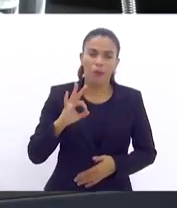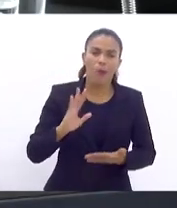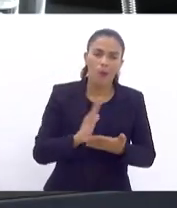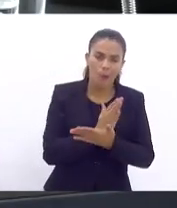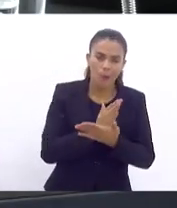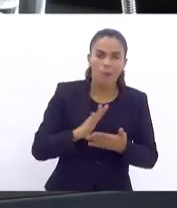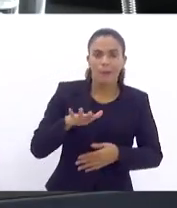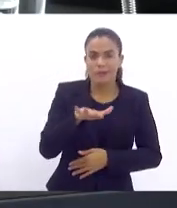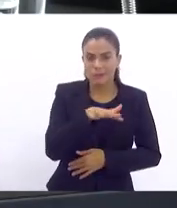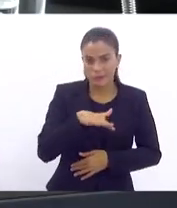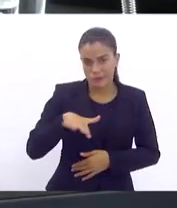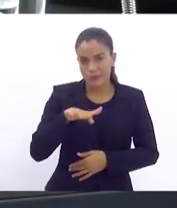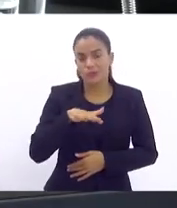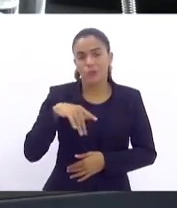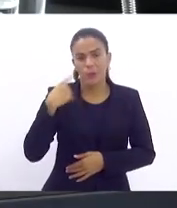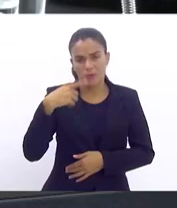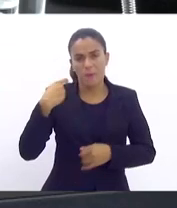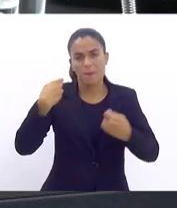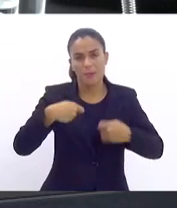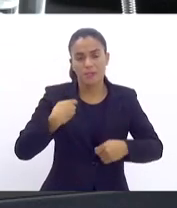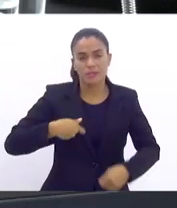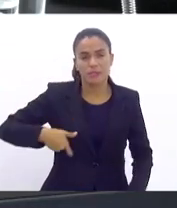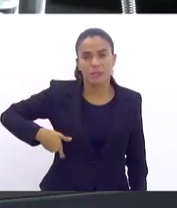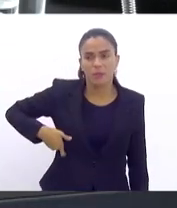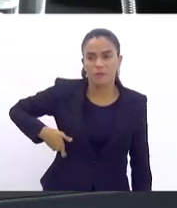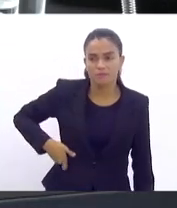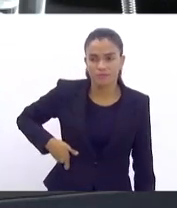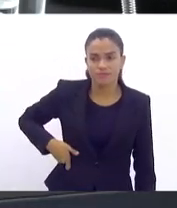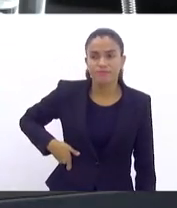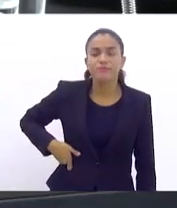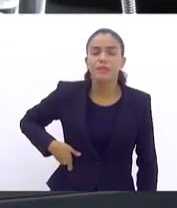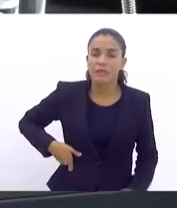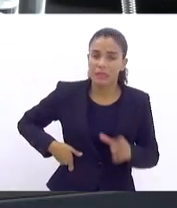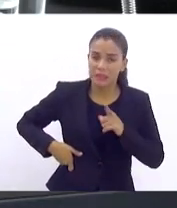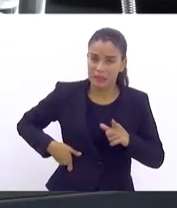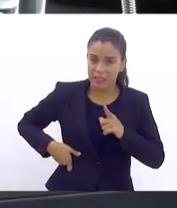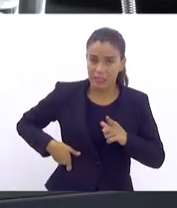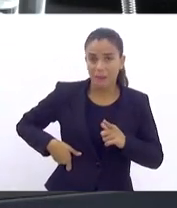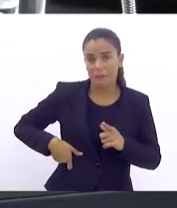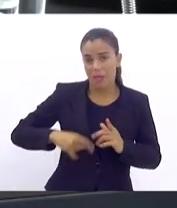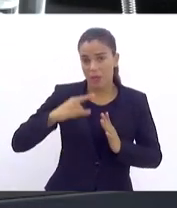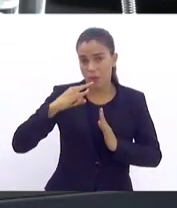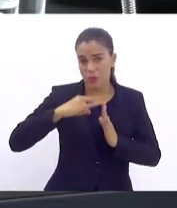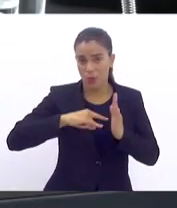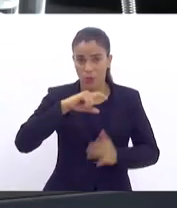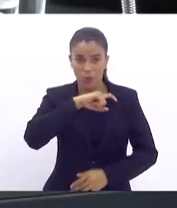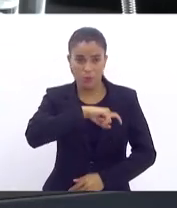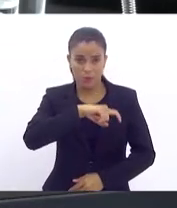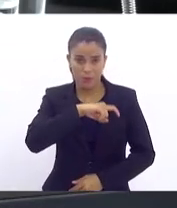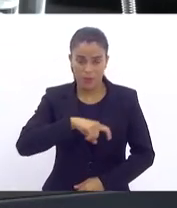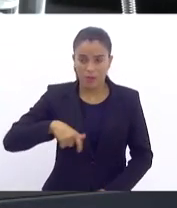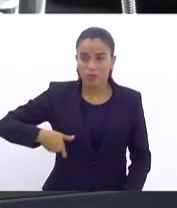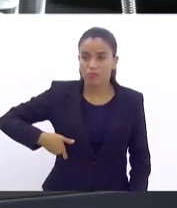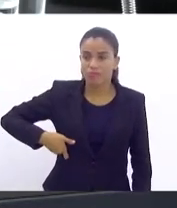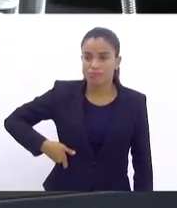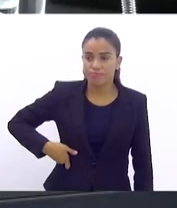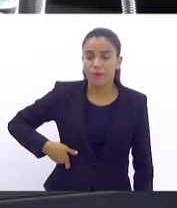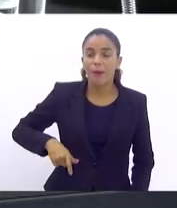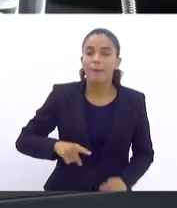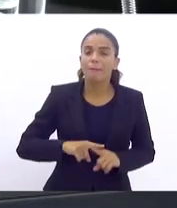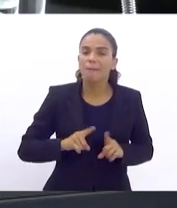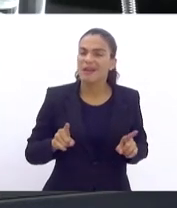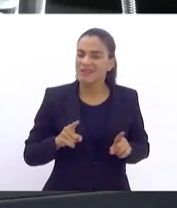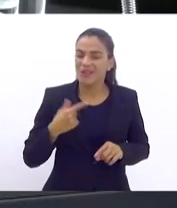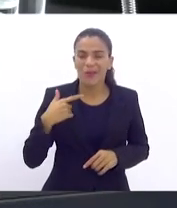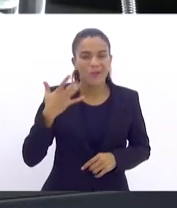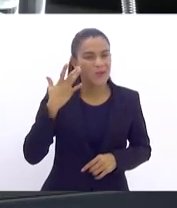o advogado ele precisa até ter o porte de arma mas eu não Considero que